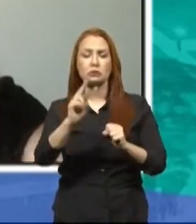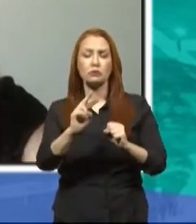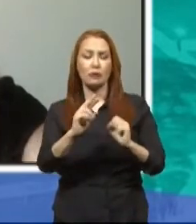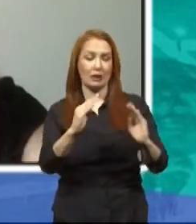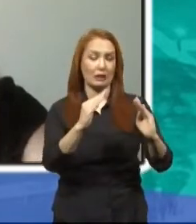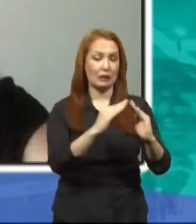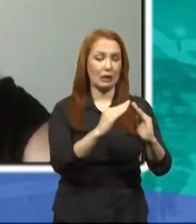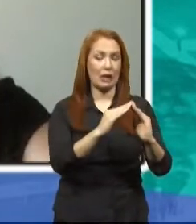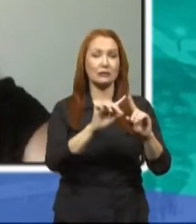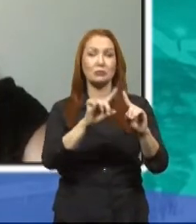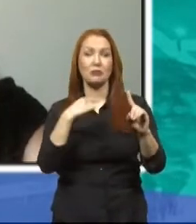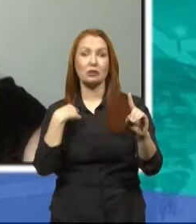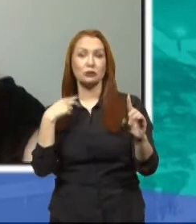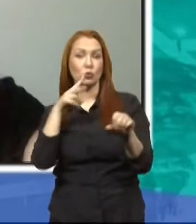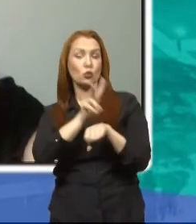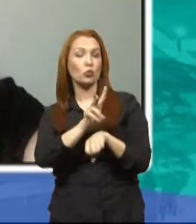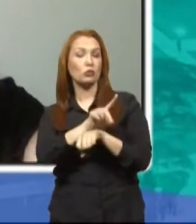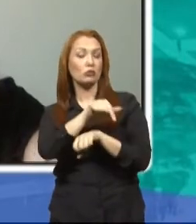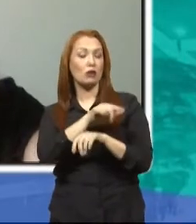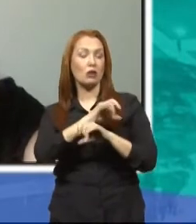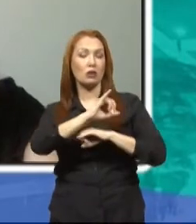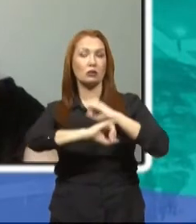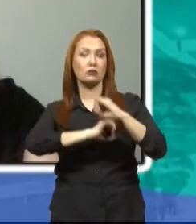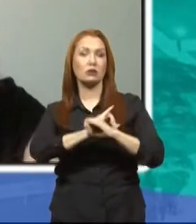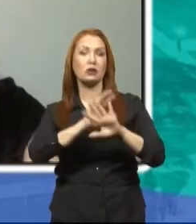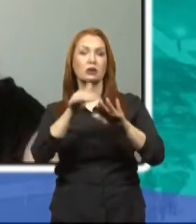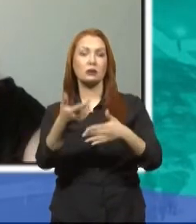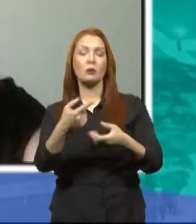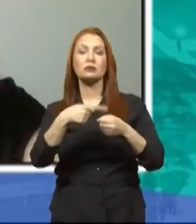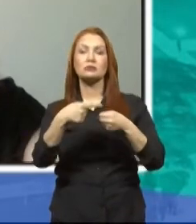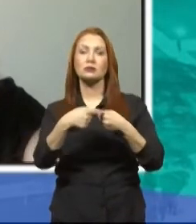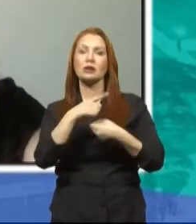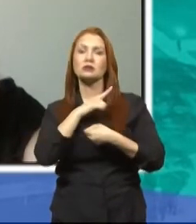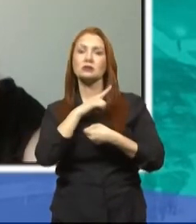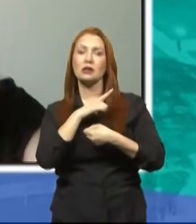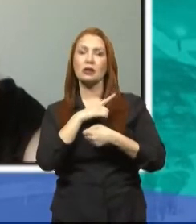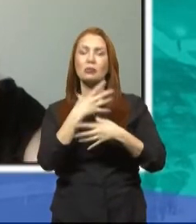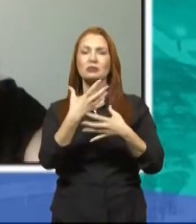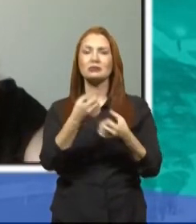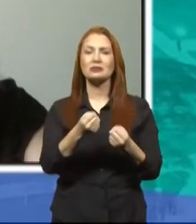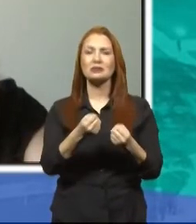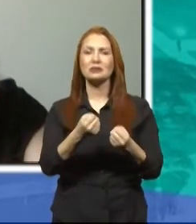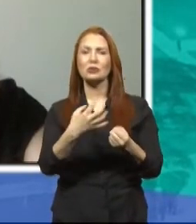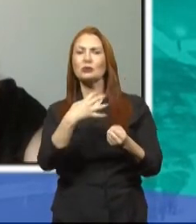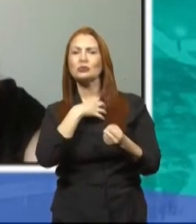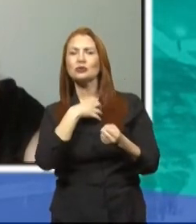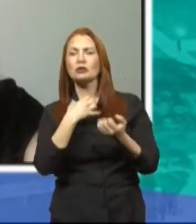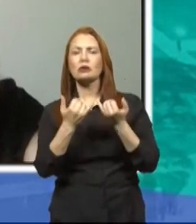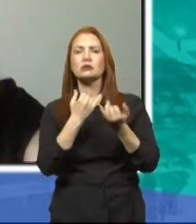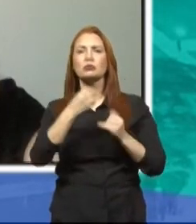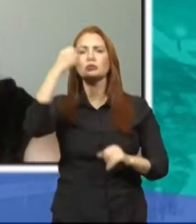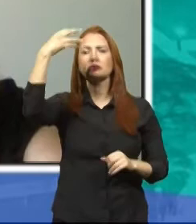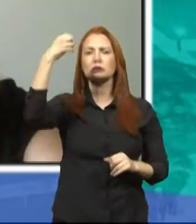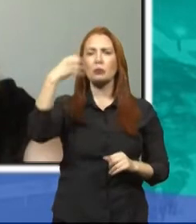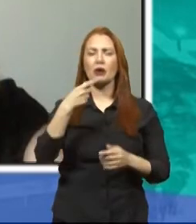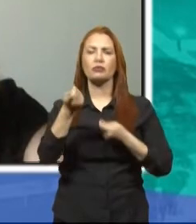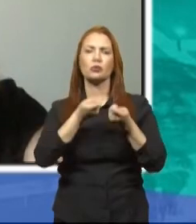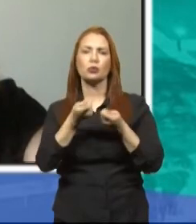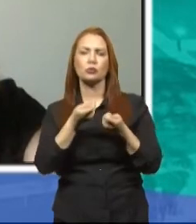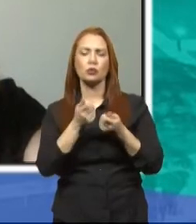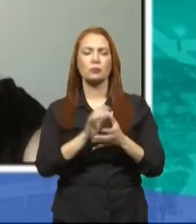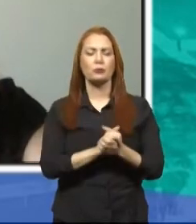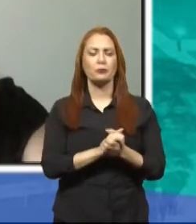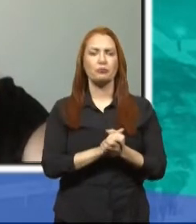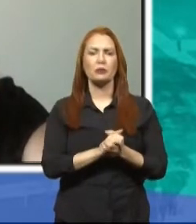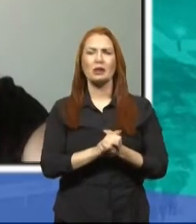graças à internet das coisas, e as cidades nos permitirão uma movimentação muito mais eficiente, um semáforo sendo controlado, o gasto de água sendo